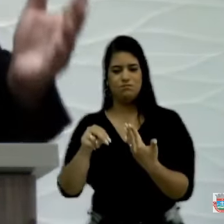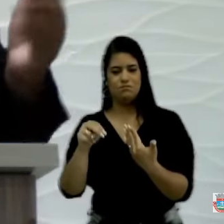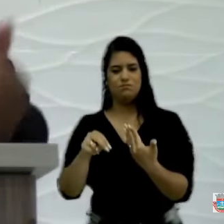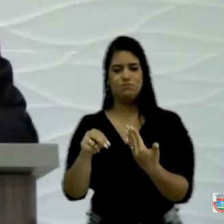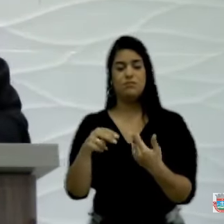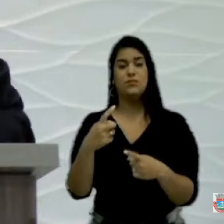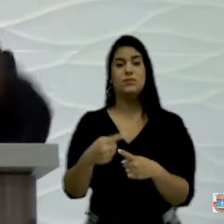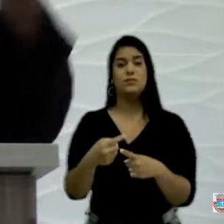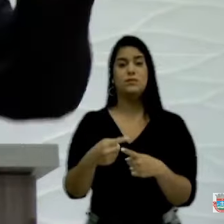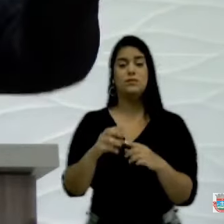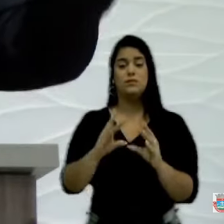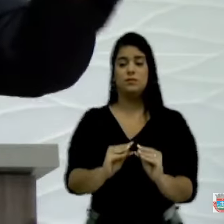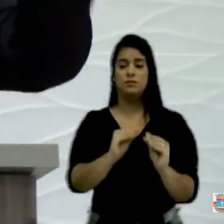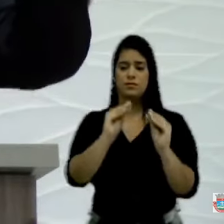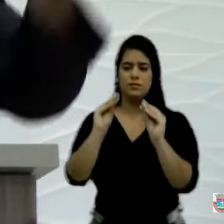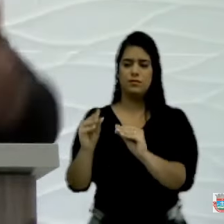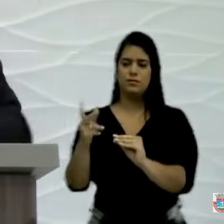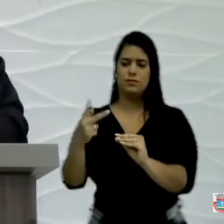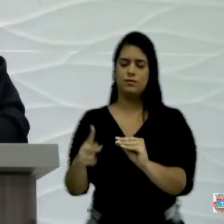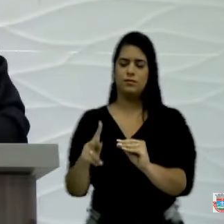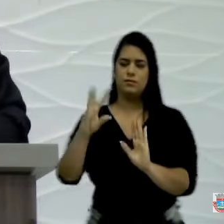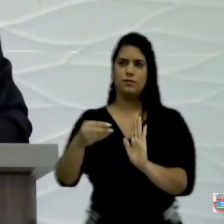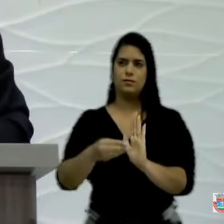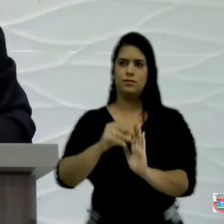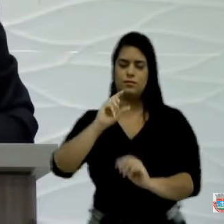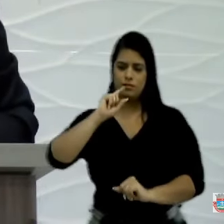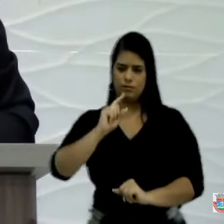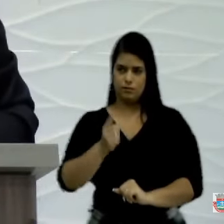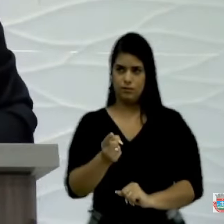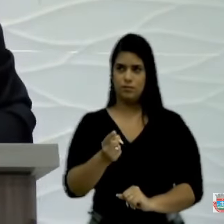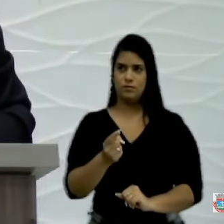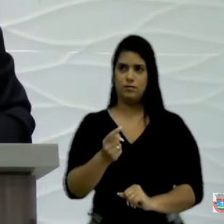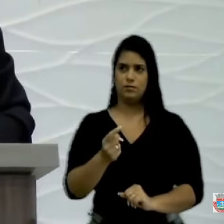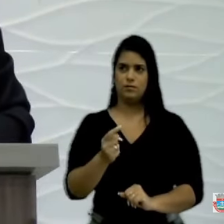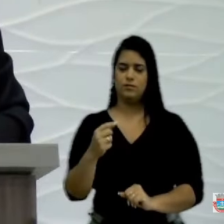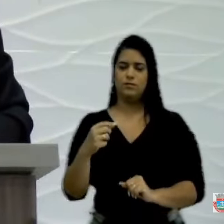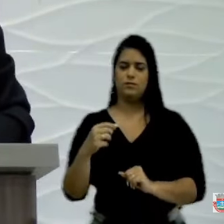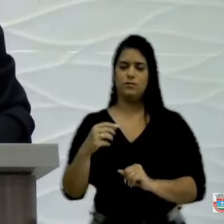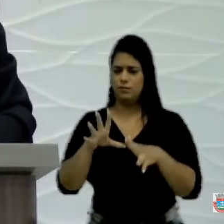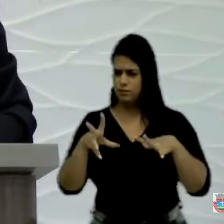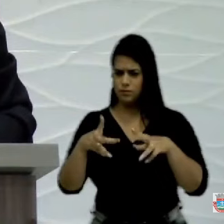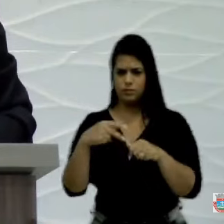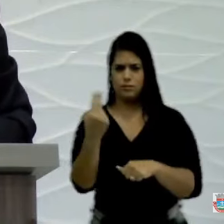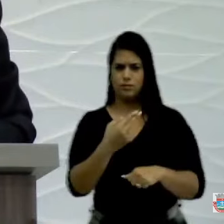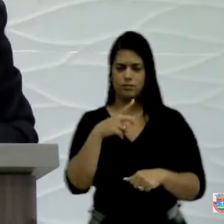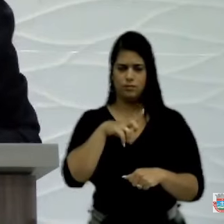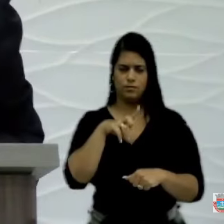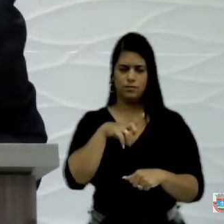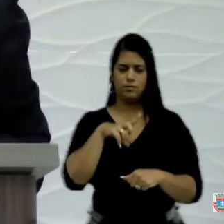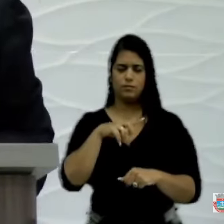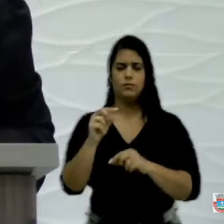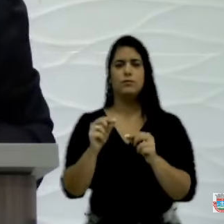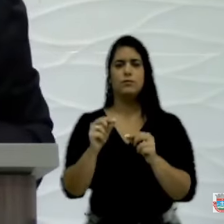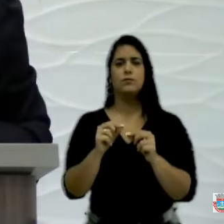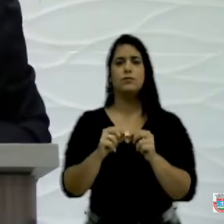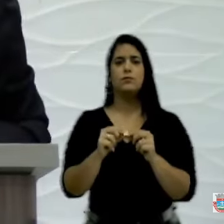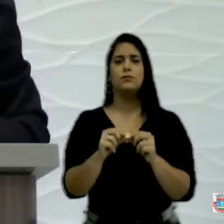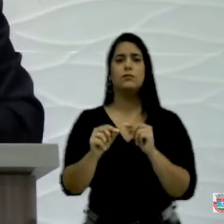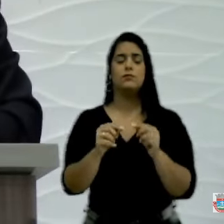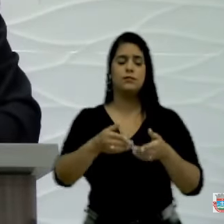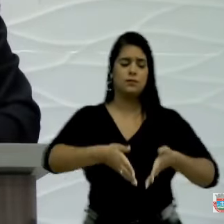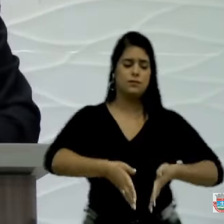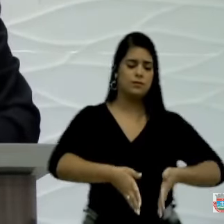ter cedido a sua emenda impositiva, que é o que nós todos nós temos, para fazer algumas